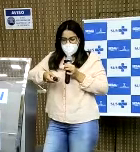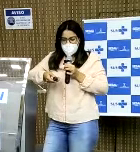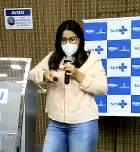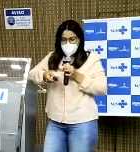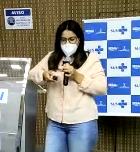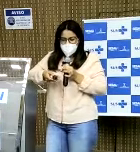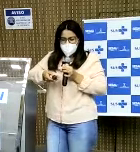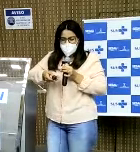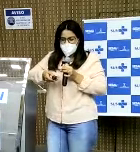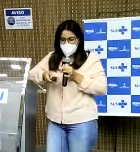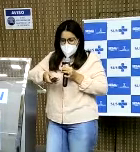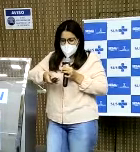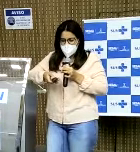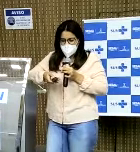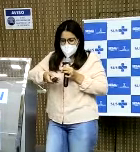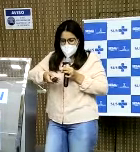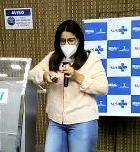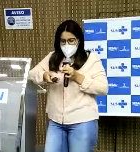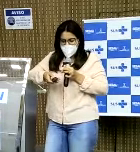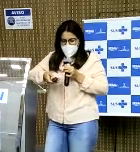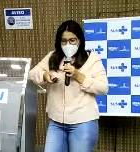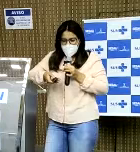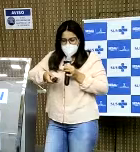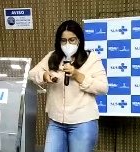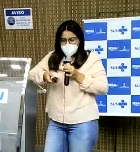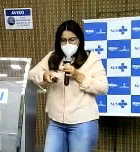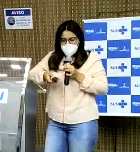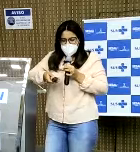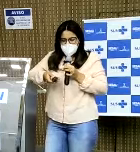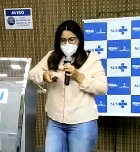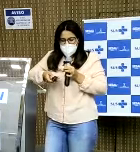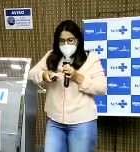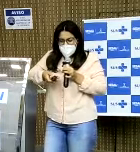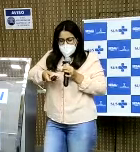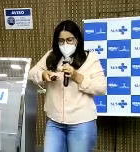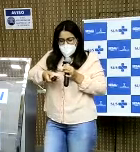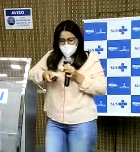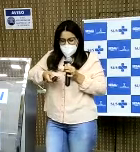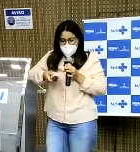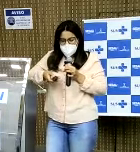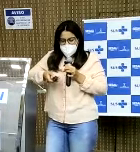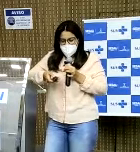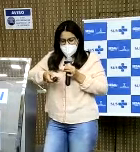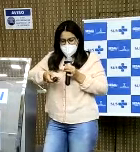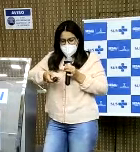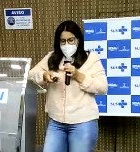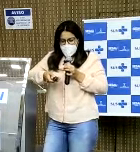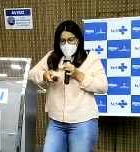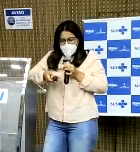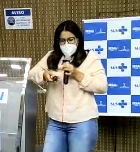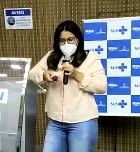no primeiro semestre de 2021, 72%. Proporção das gestantes com pré-natal iniciado